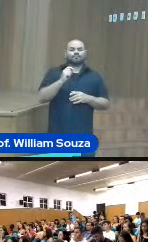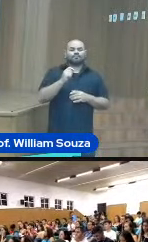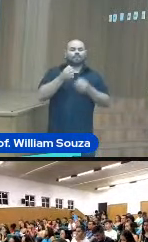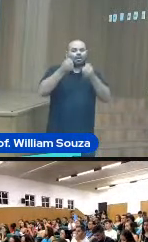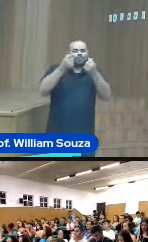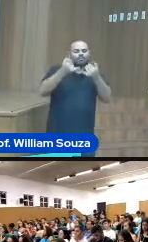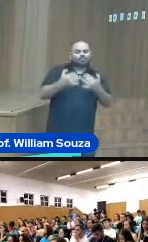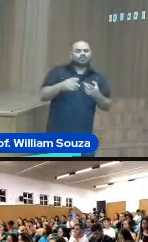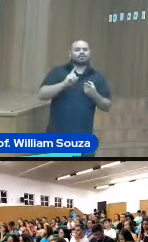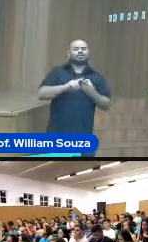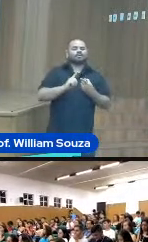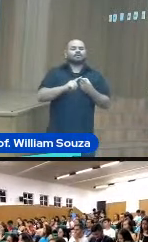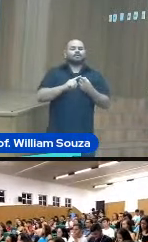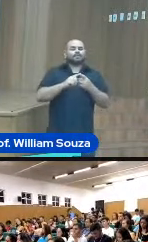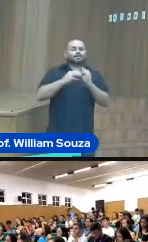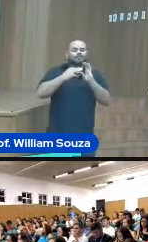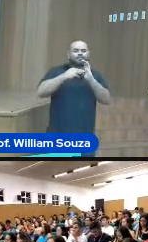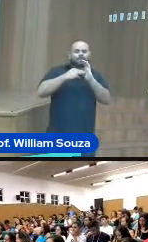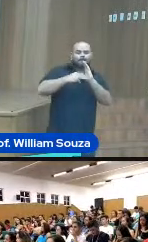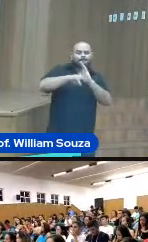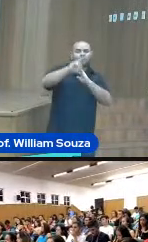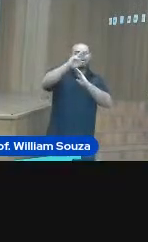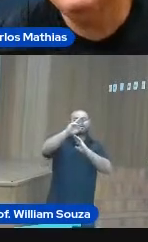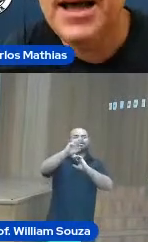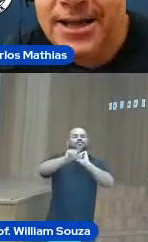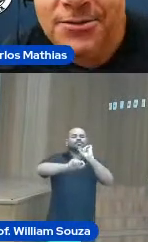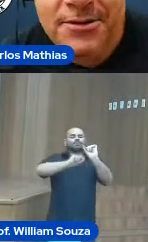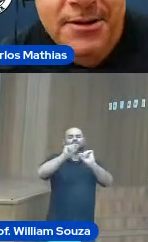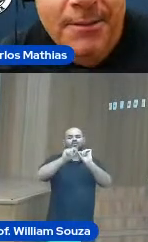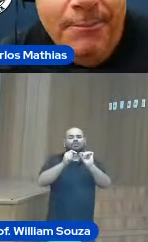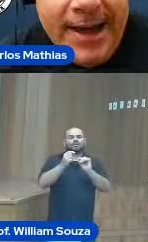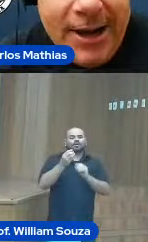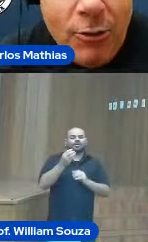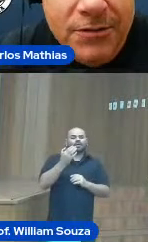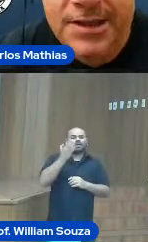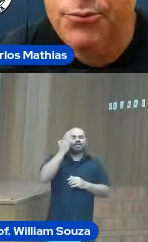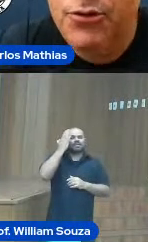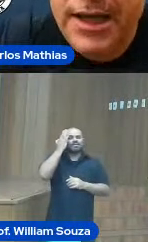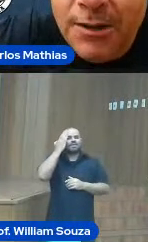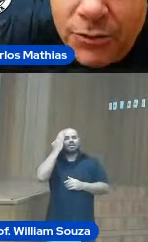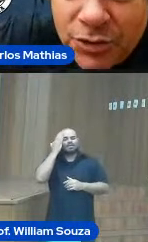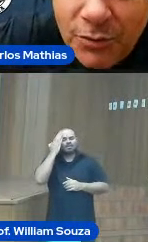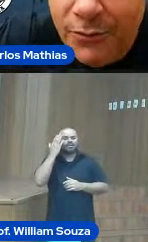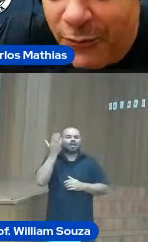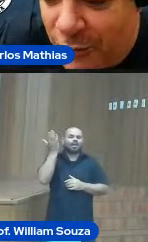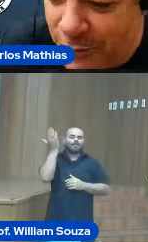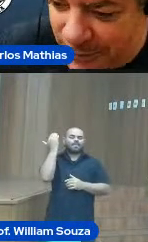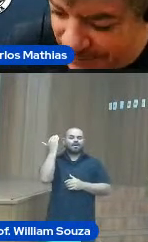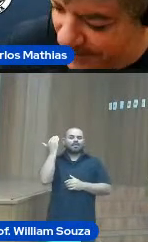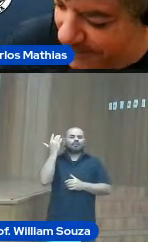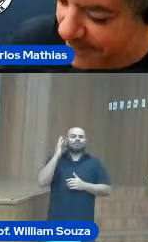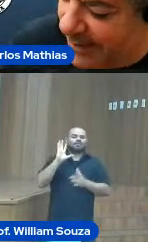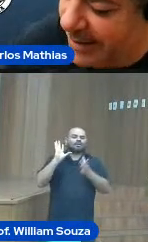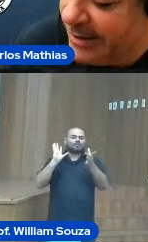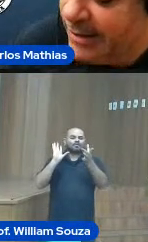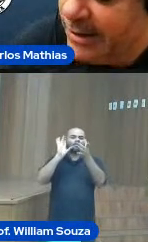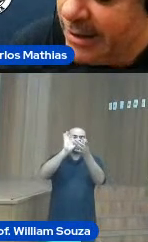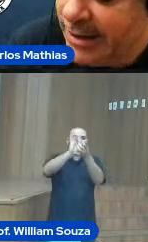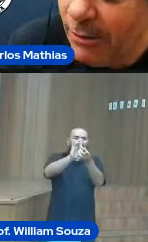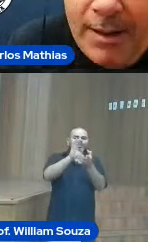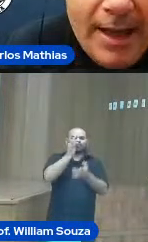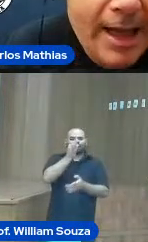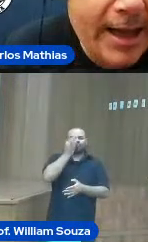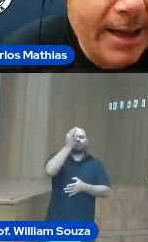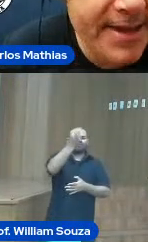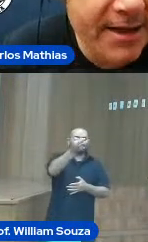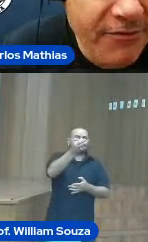mensagem, que é compreender o passado para contribuirmos com o futuro.